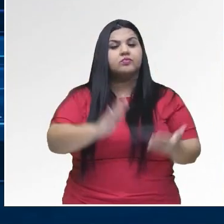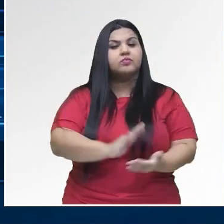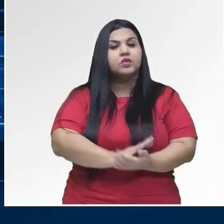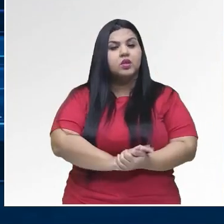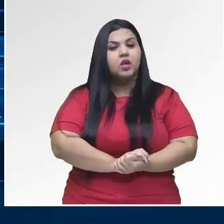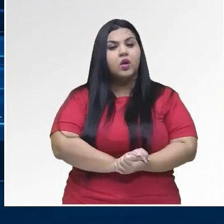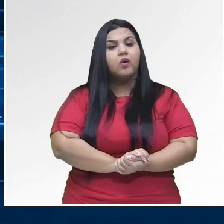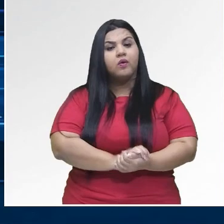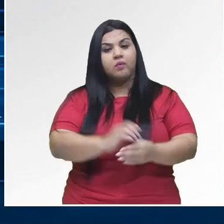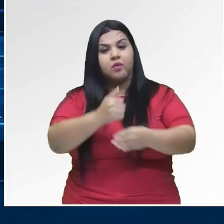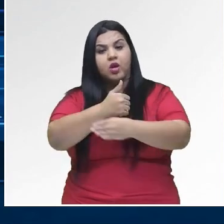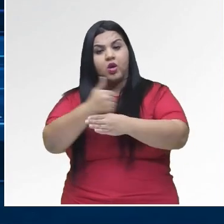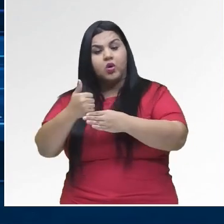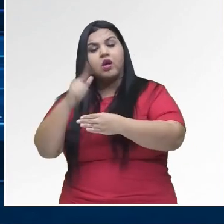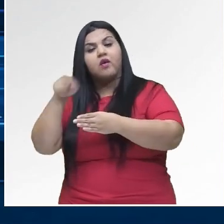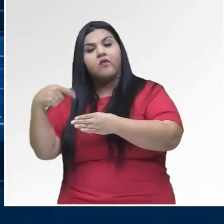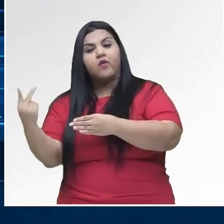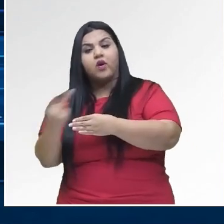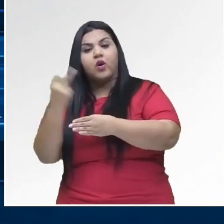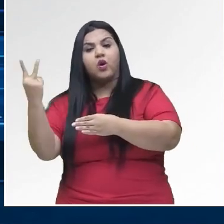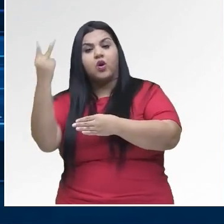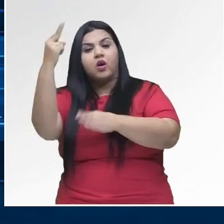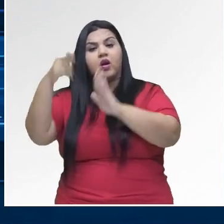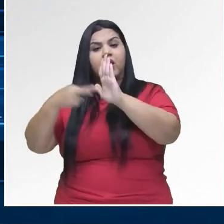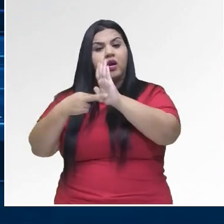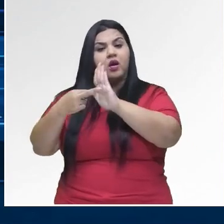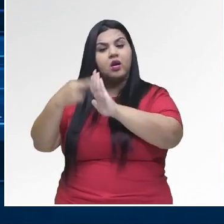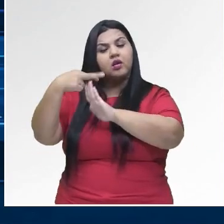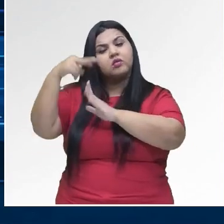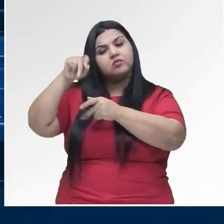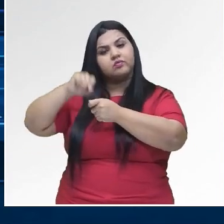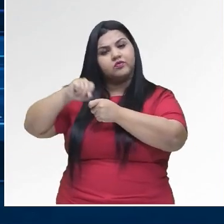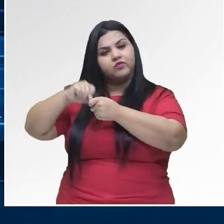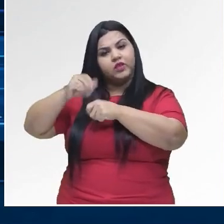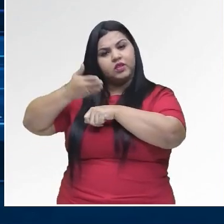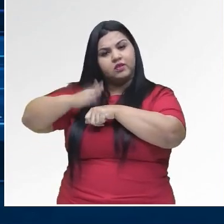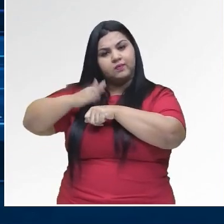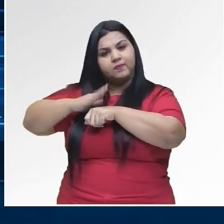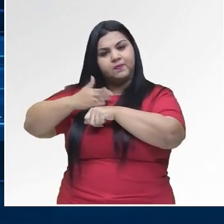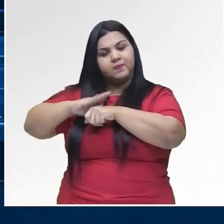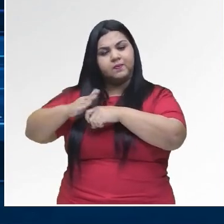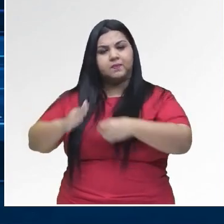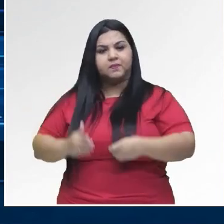A moral são os valores ou as normas praticadas.